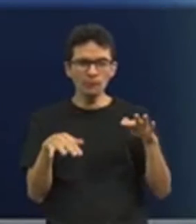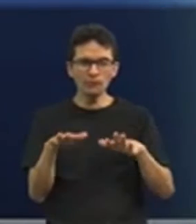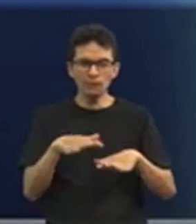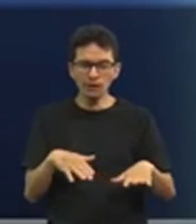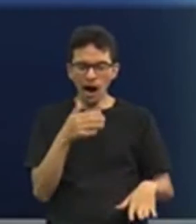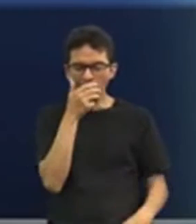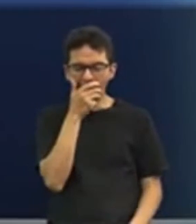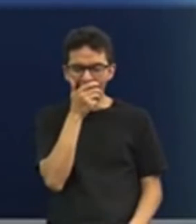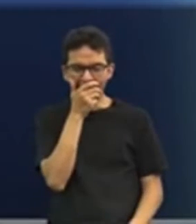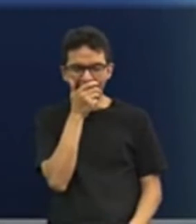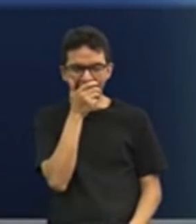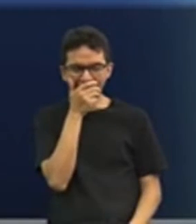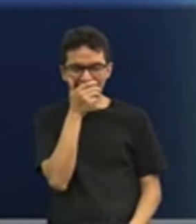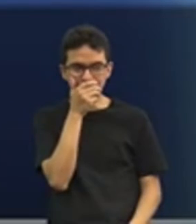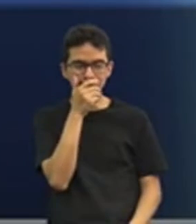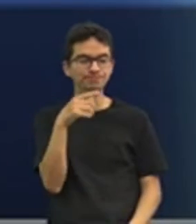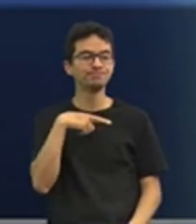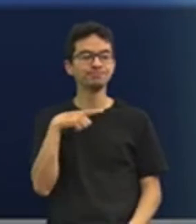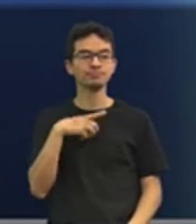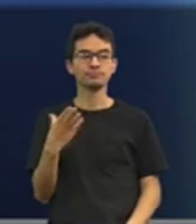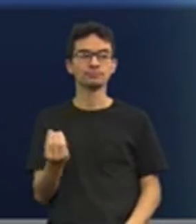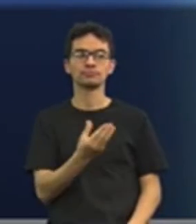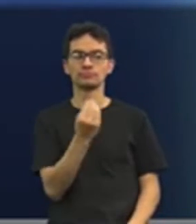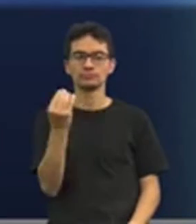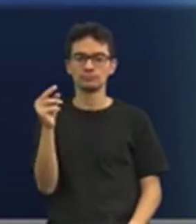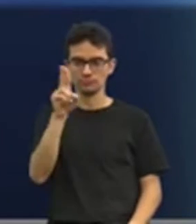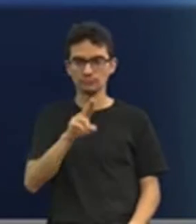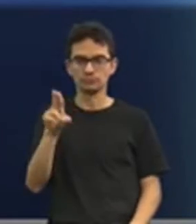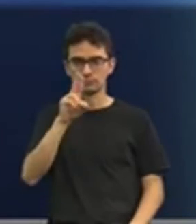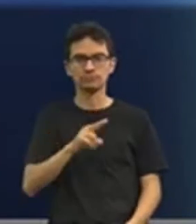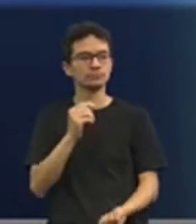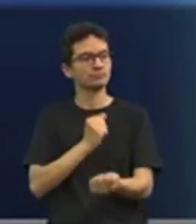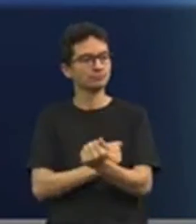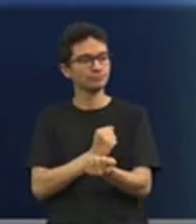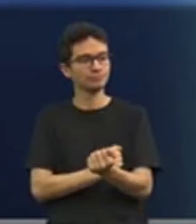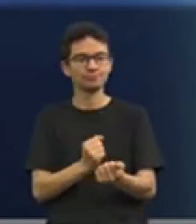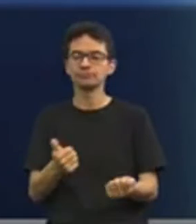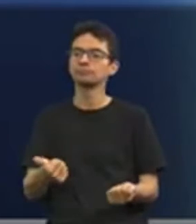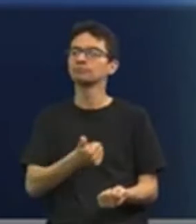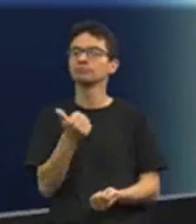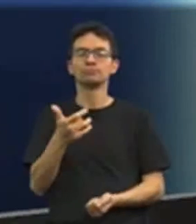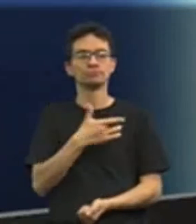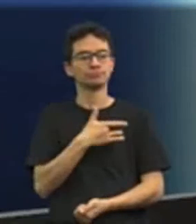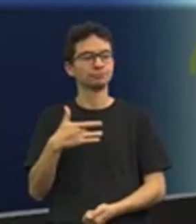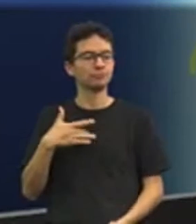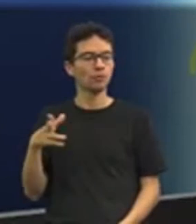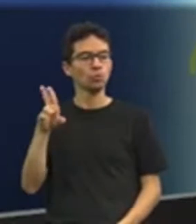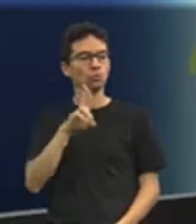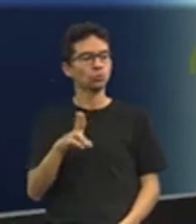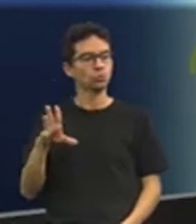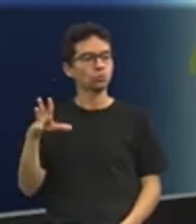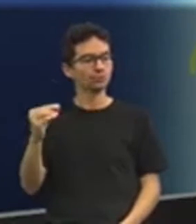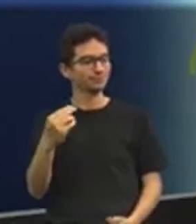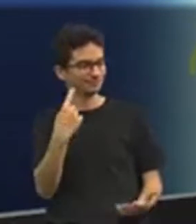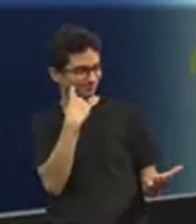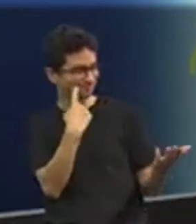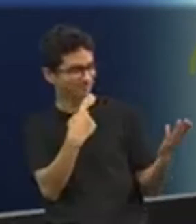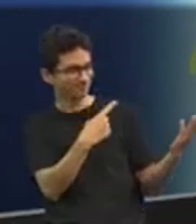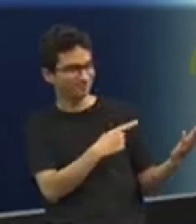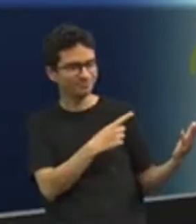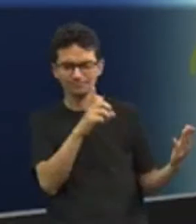é evitar o consumo excessivo e melhorar a saúde dos usuários volta para o padrinho da vó não é